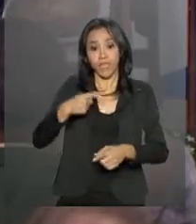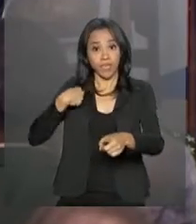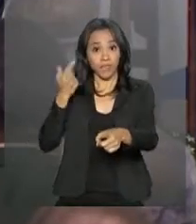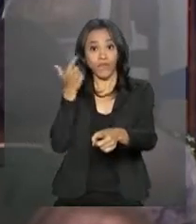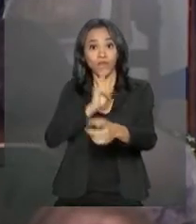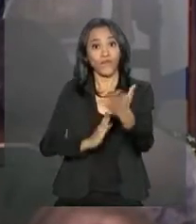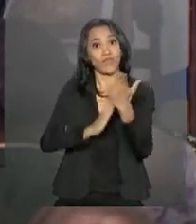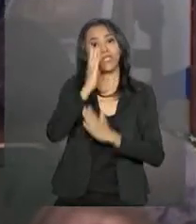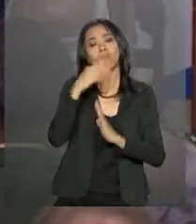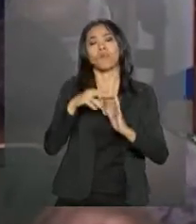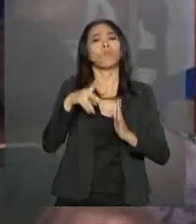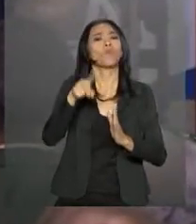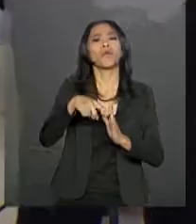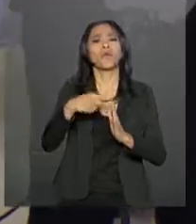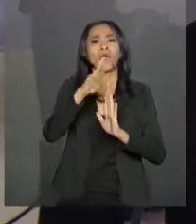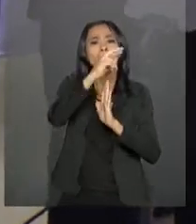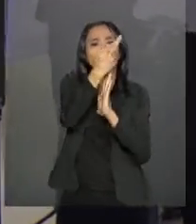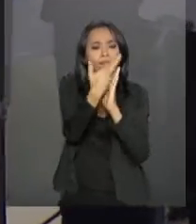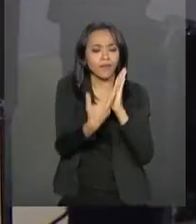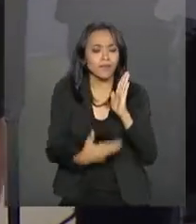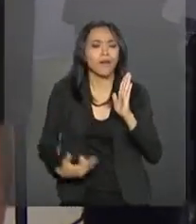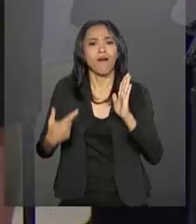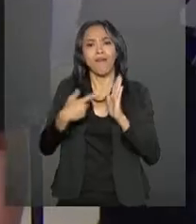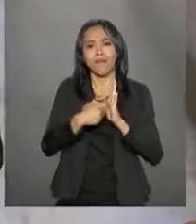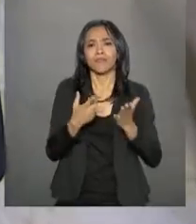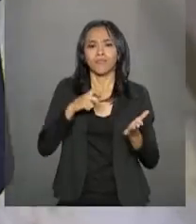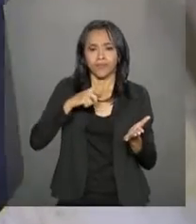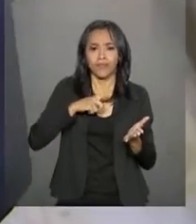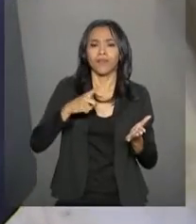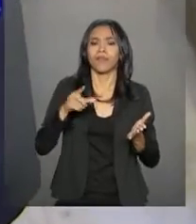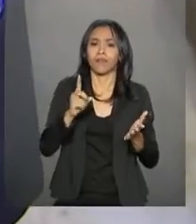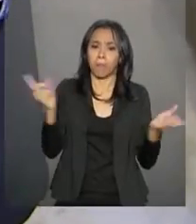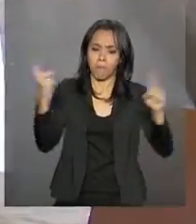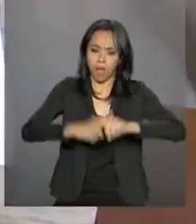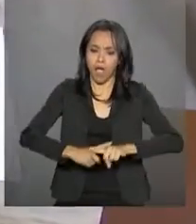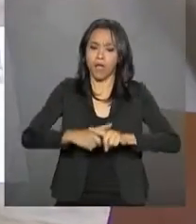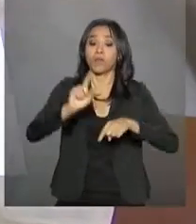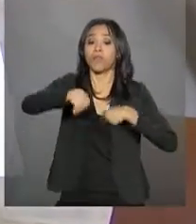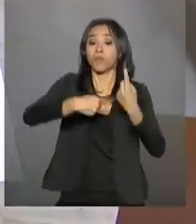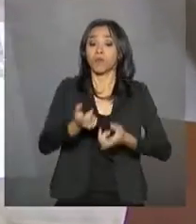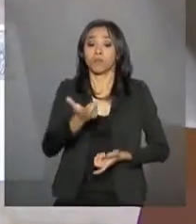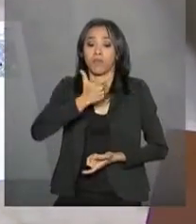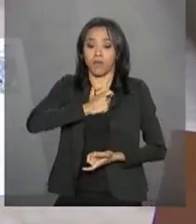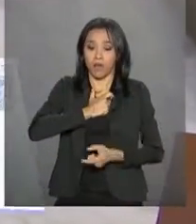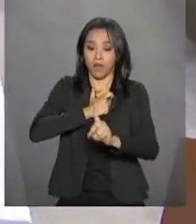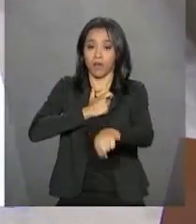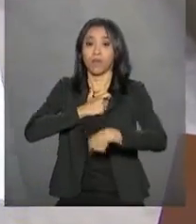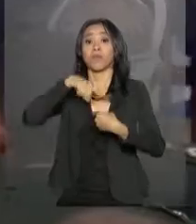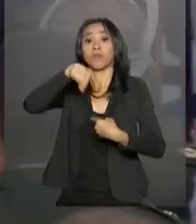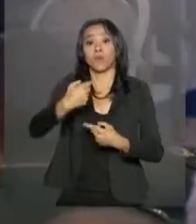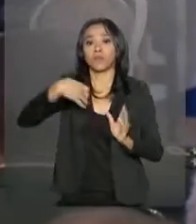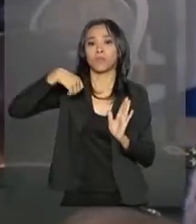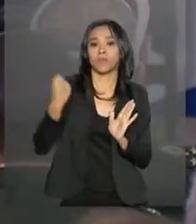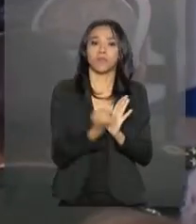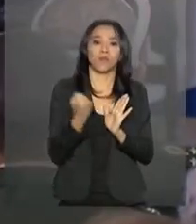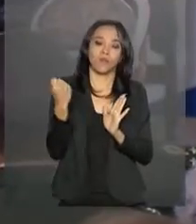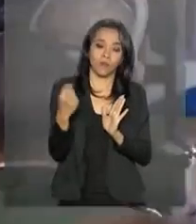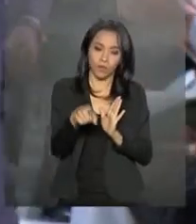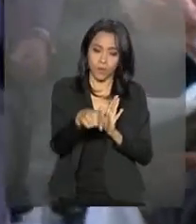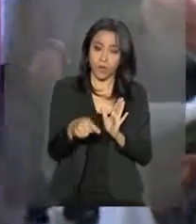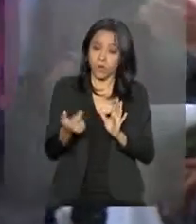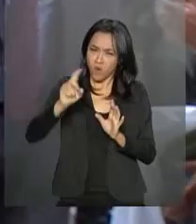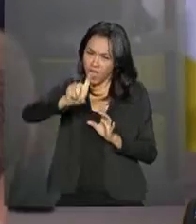gs foram premiados além disso foram lançados uma medalha e um selo comemorativos os seis integrantes